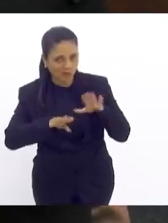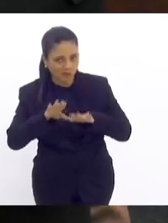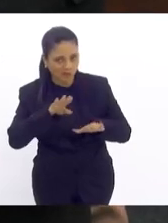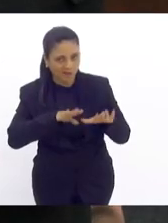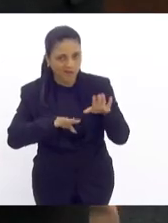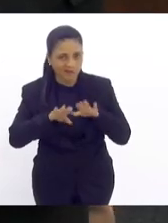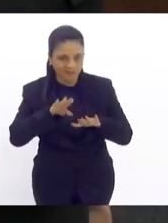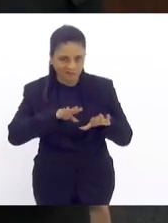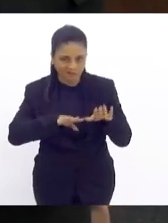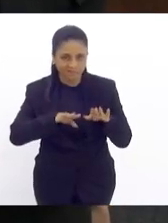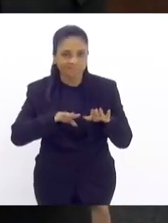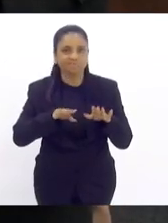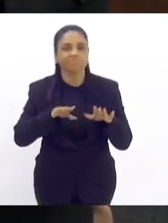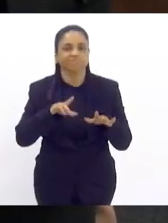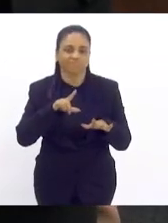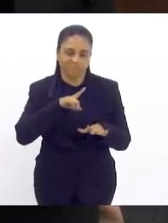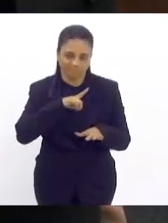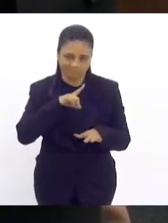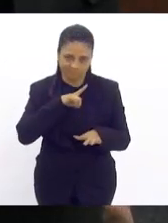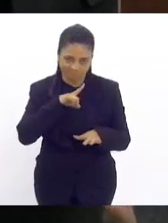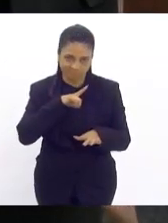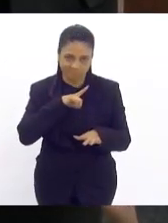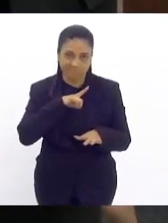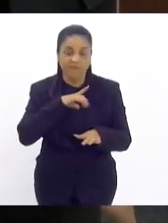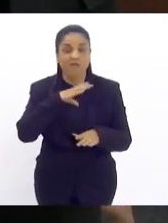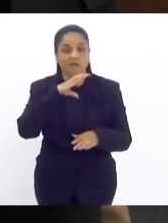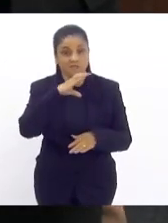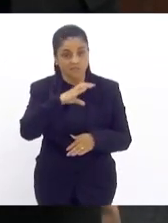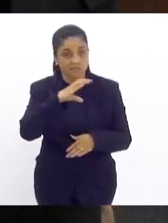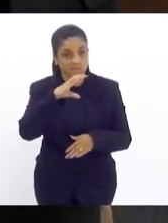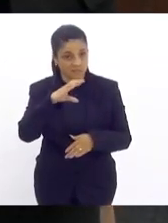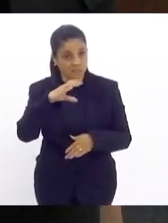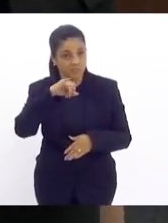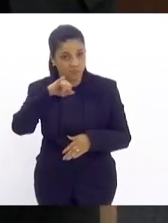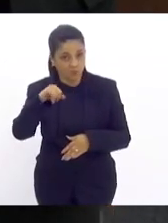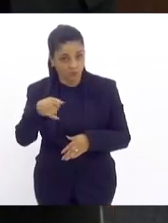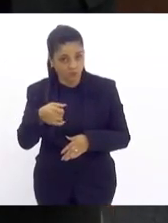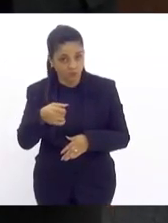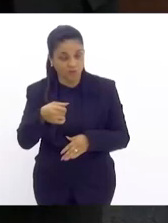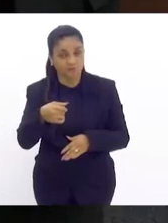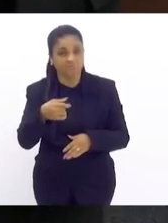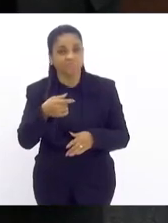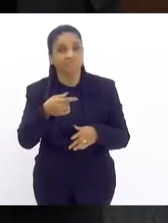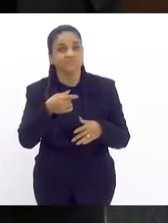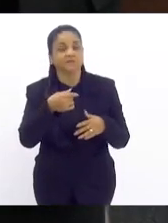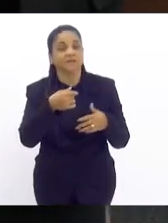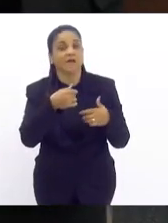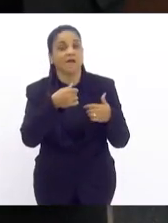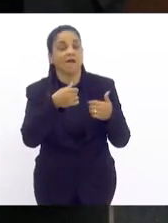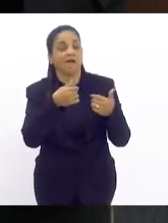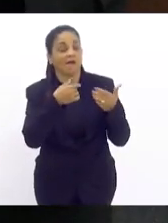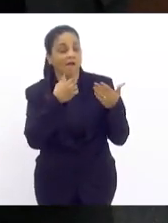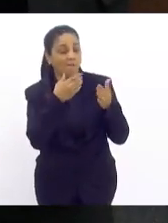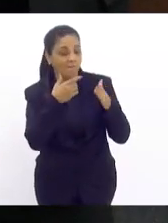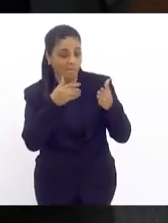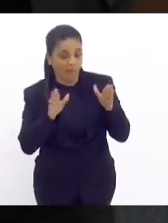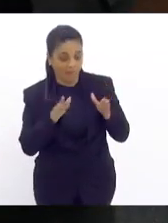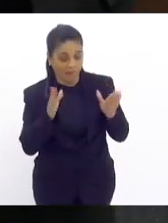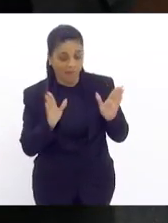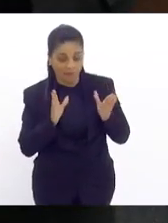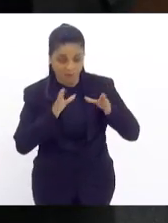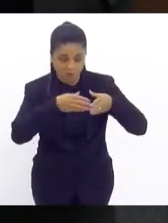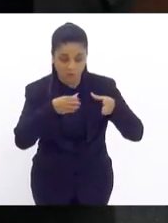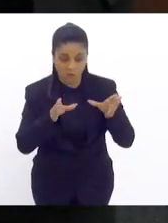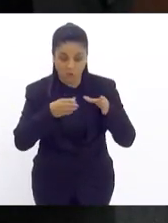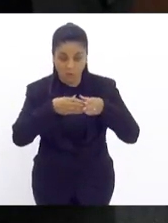evidentemente ter e por isso que a ccj está se debruçando apenas sobre o debate das frentes